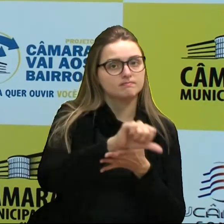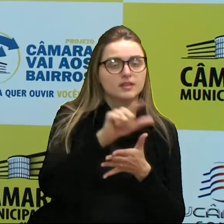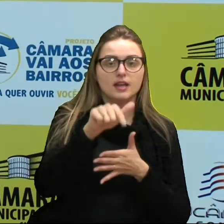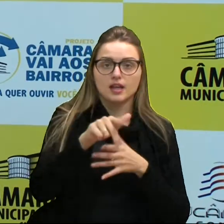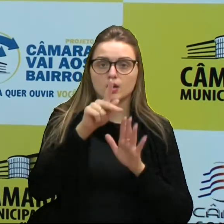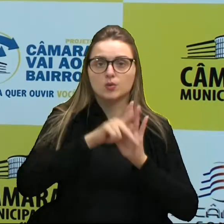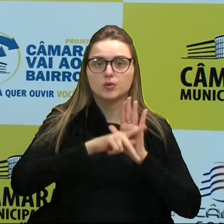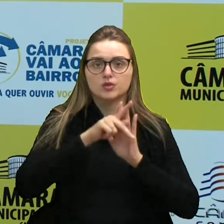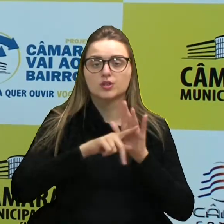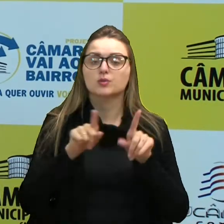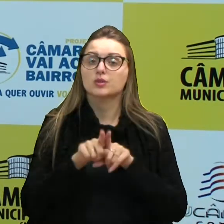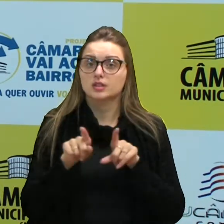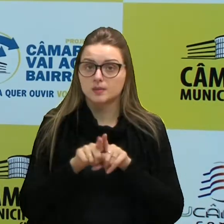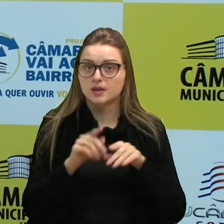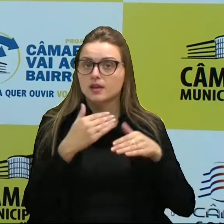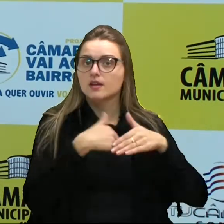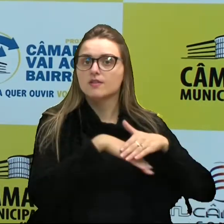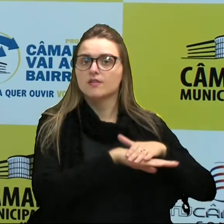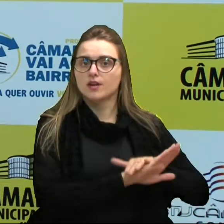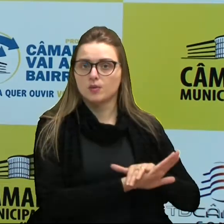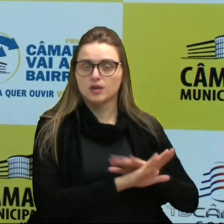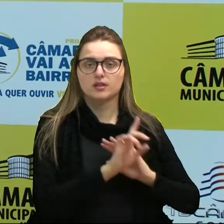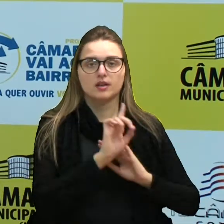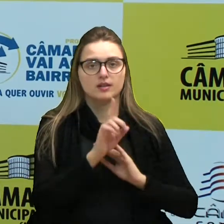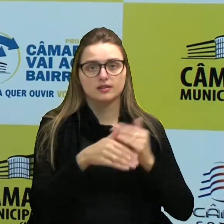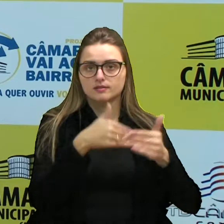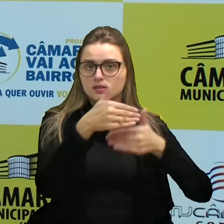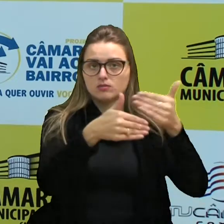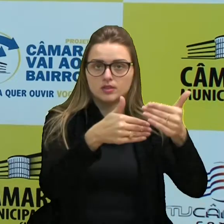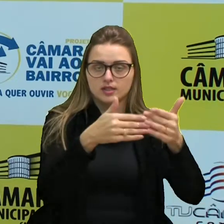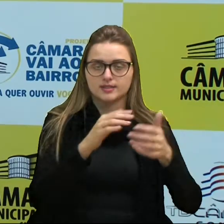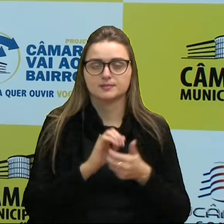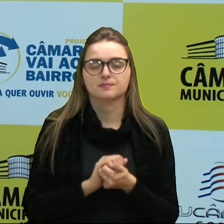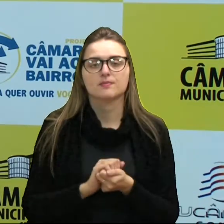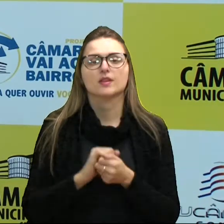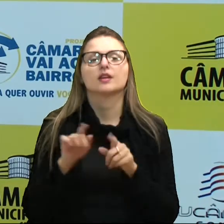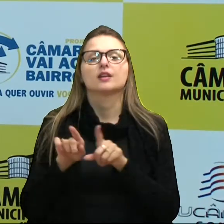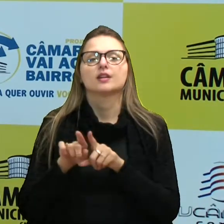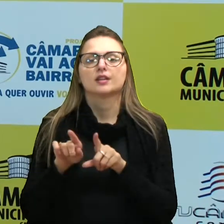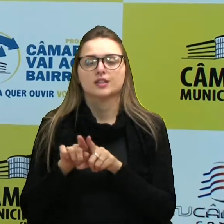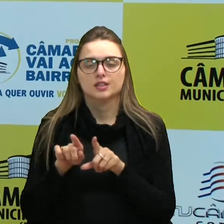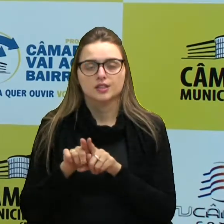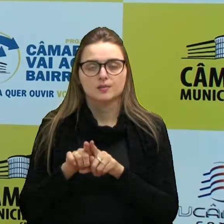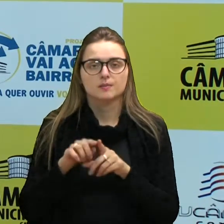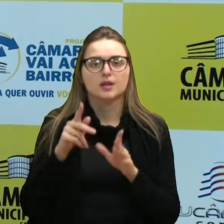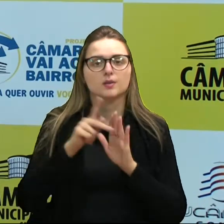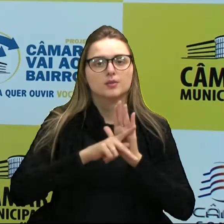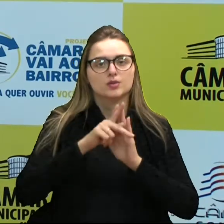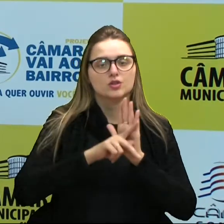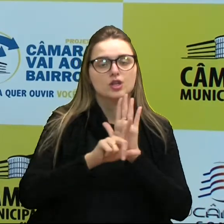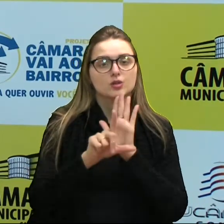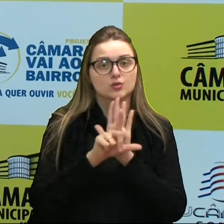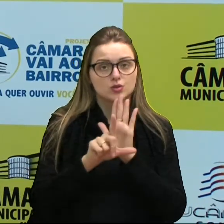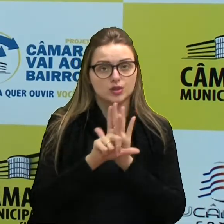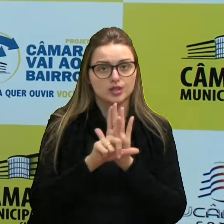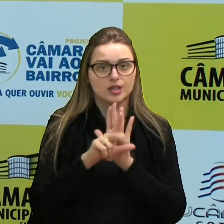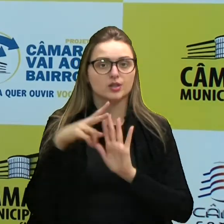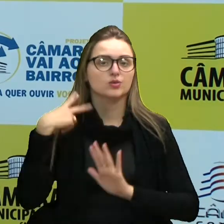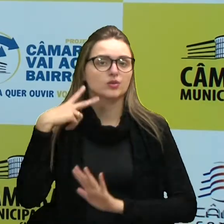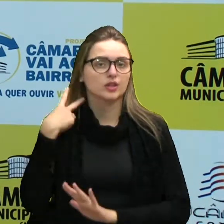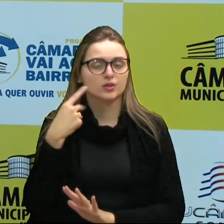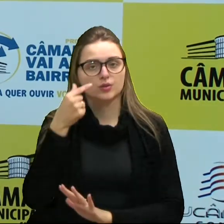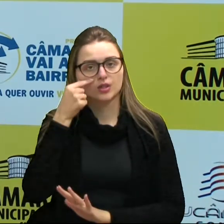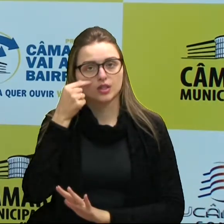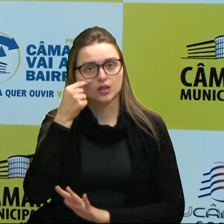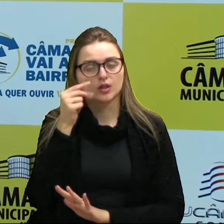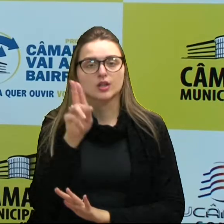arquivado. Também tivemos em votação projeto de lei de autoria do vereador Eloy Frisso, do PSB, que denomina via pública